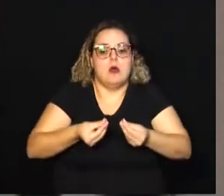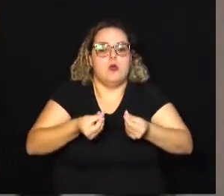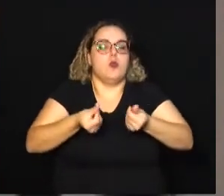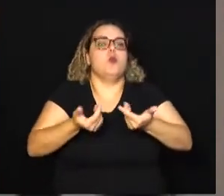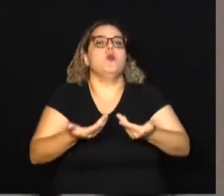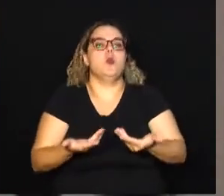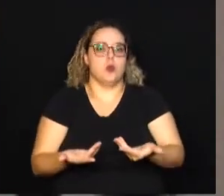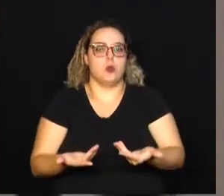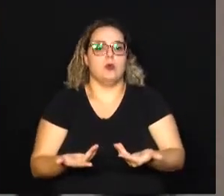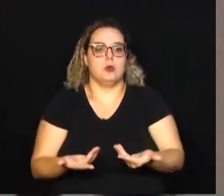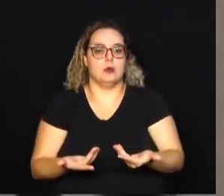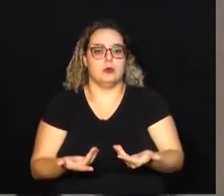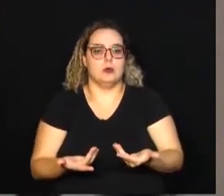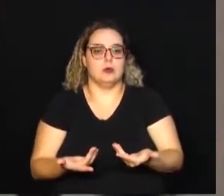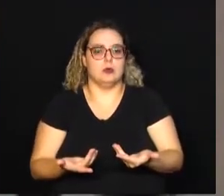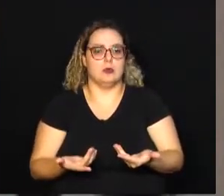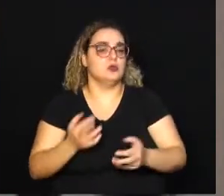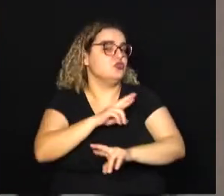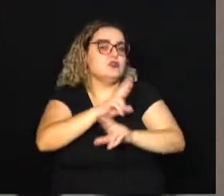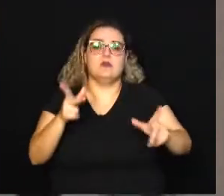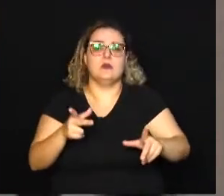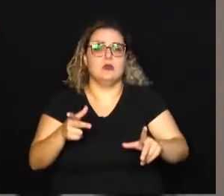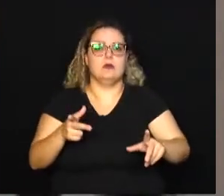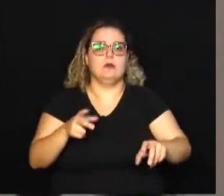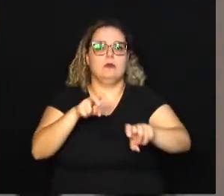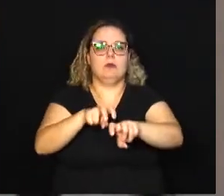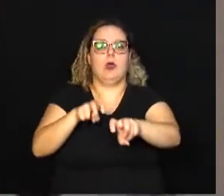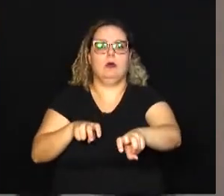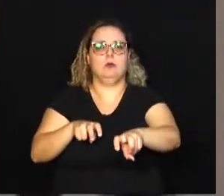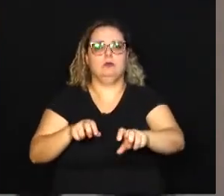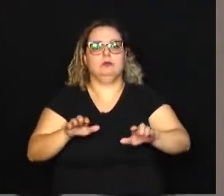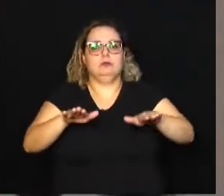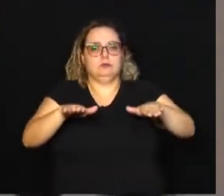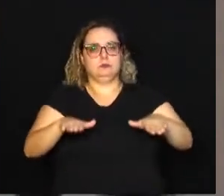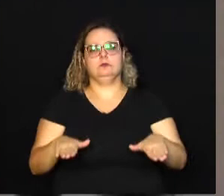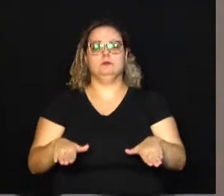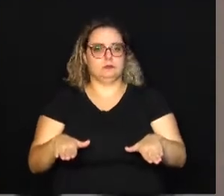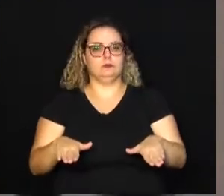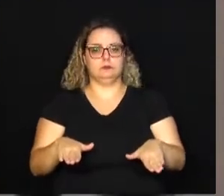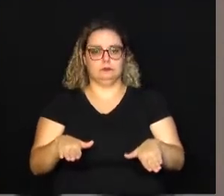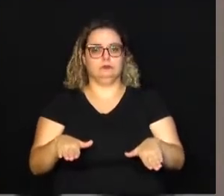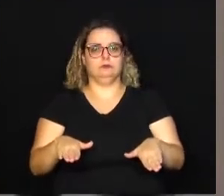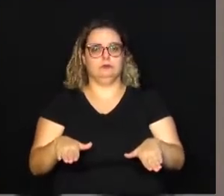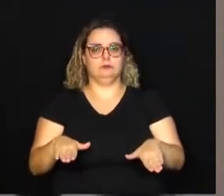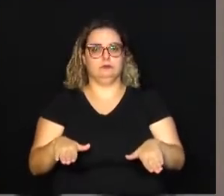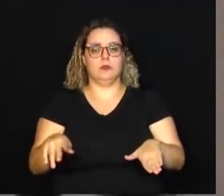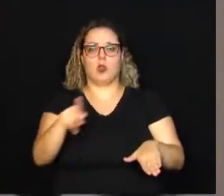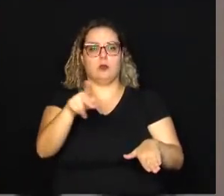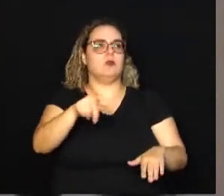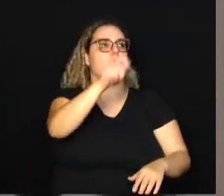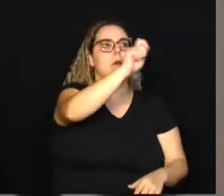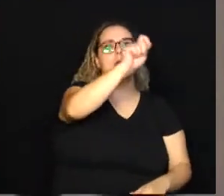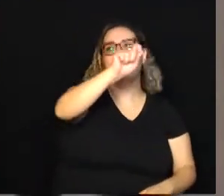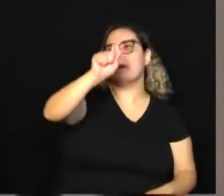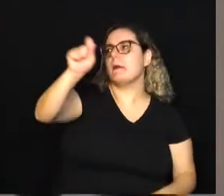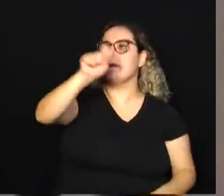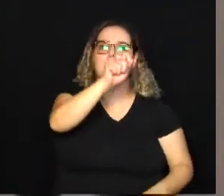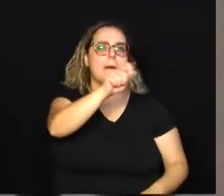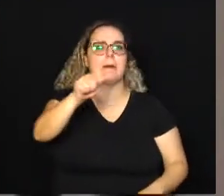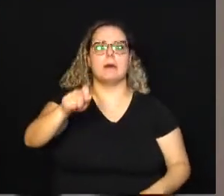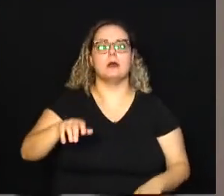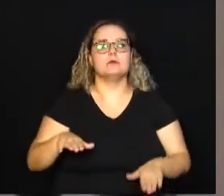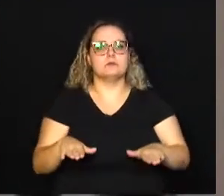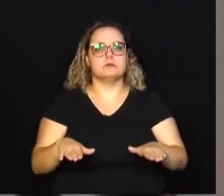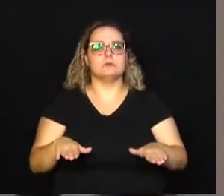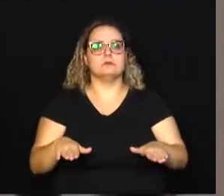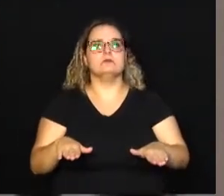às aulas para ficar sentado na sua carteira ouvindo a professora dar aula e colocar a matéria na lousa. Então, a improvisação está